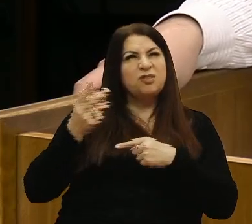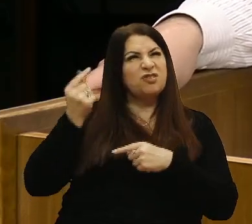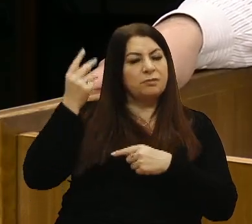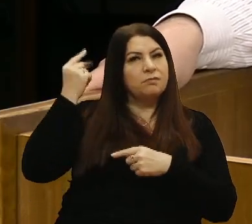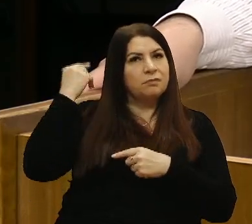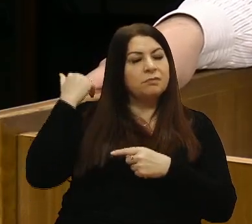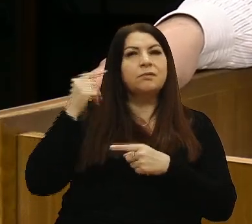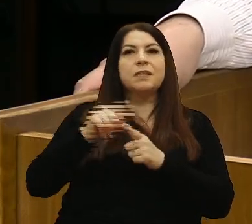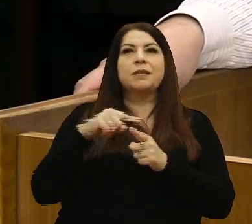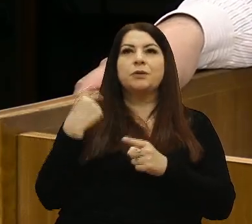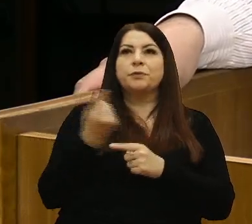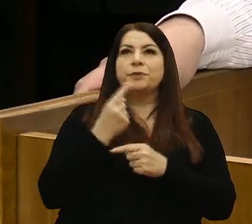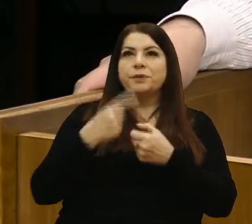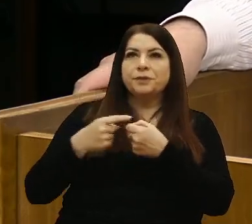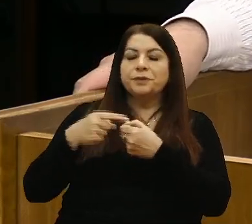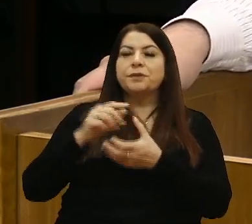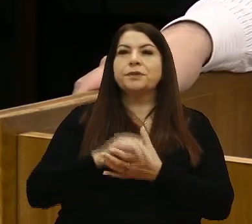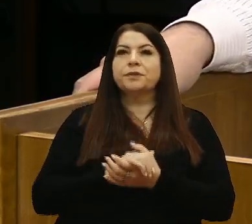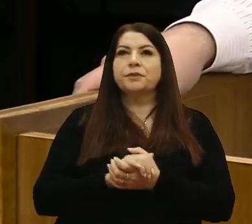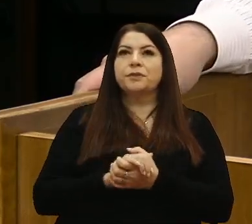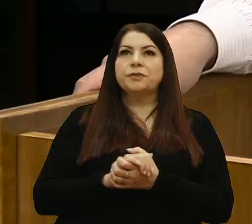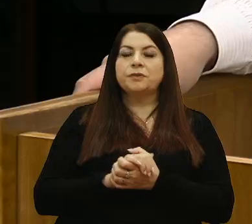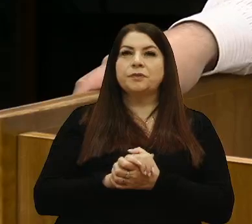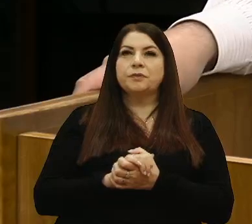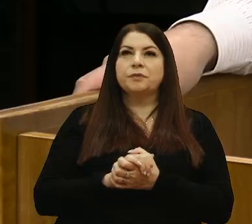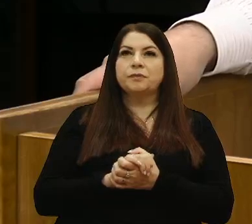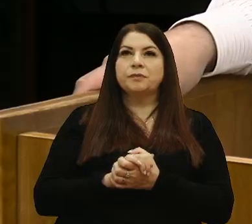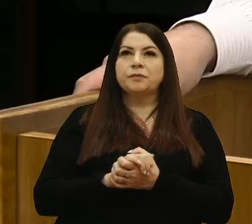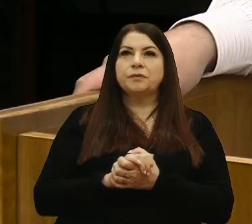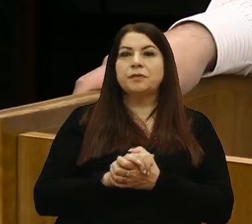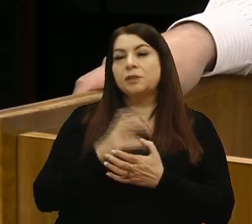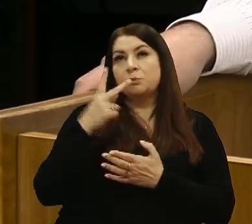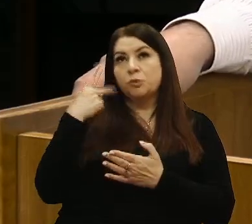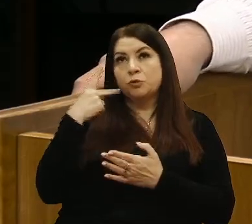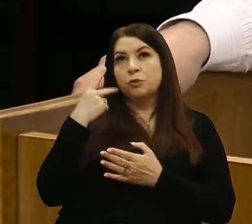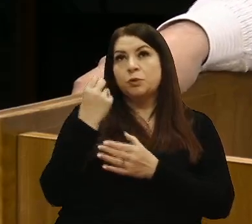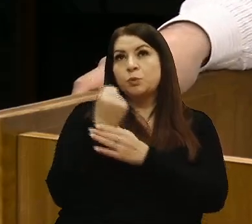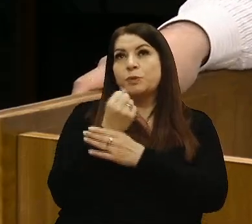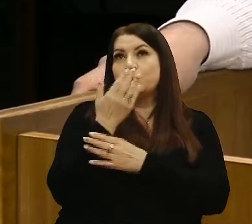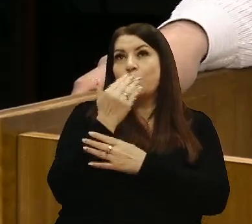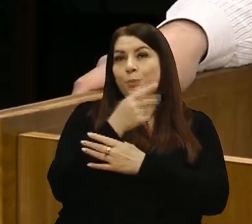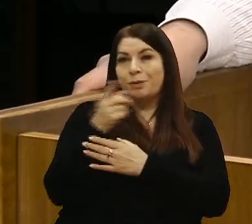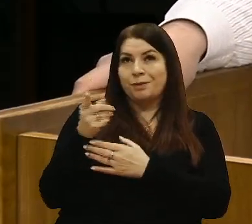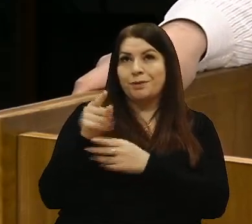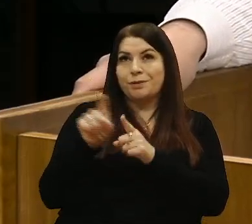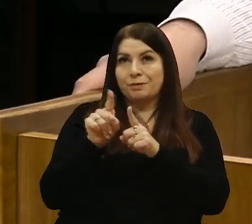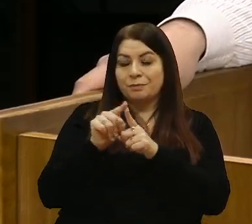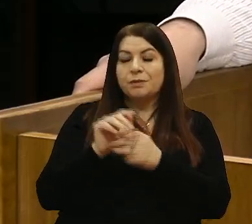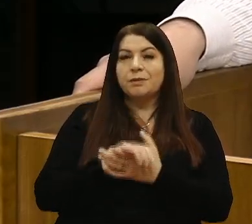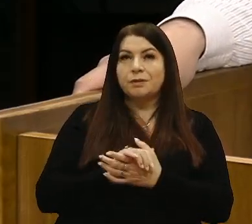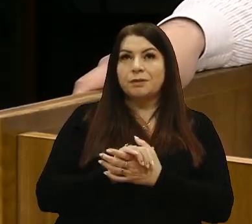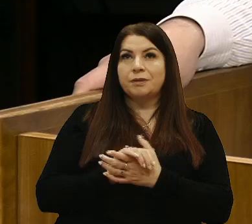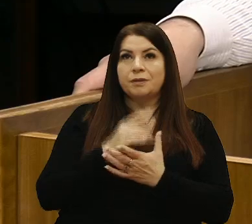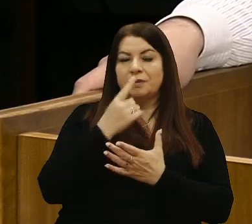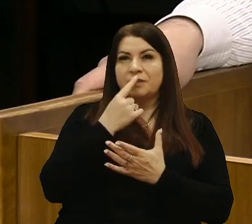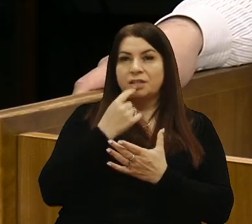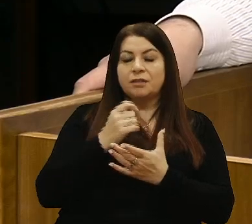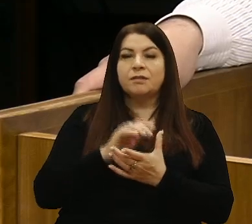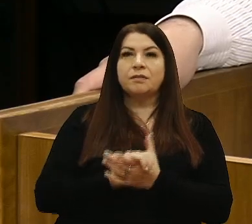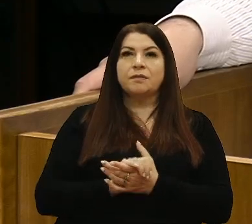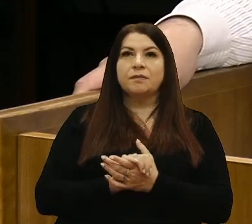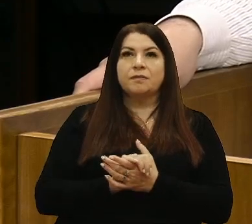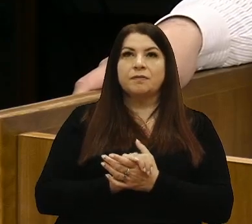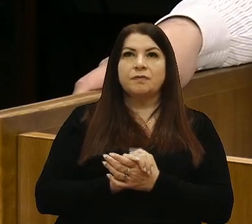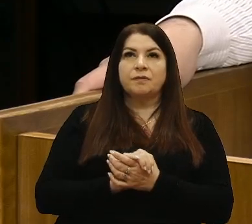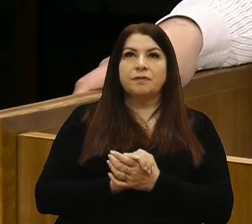antiga da nossa cidade, que é uma política de segurança alimentar, vereadora Rose Frigeri. E